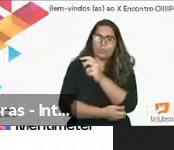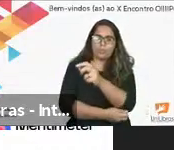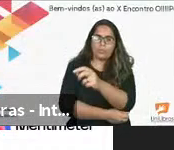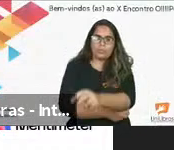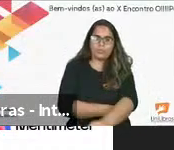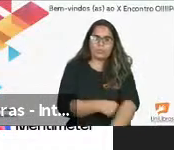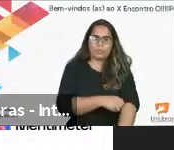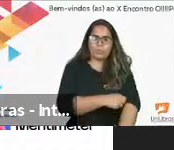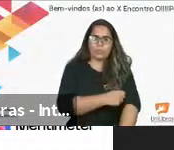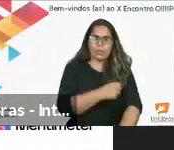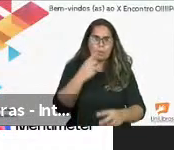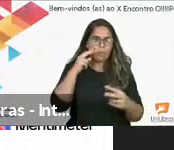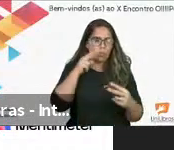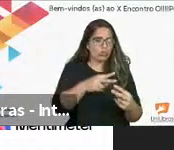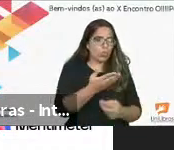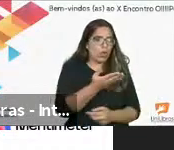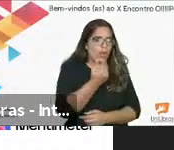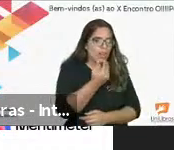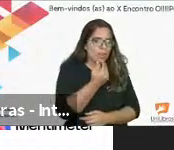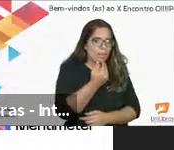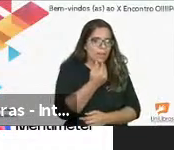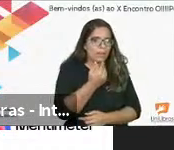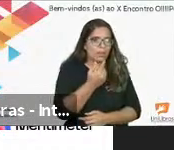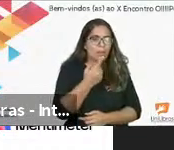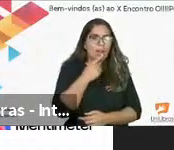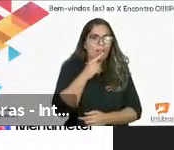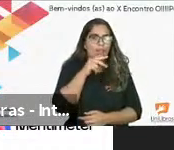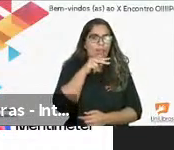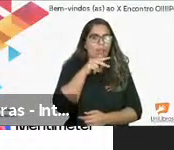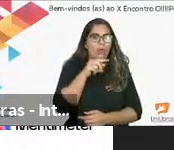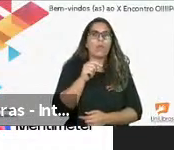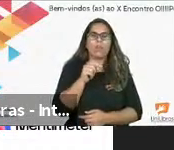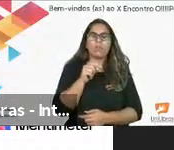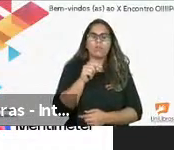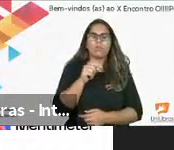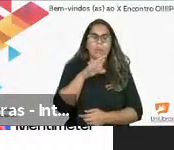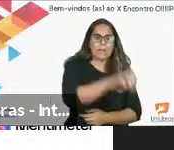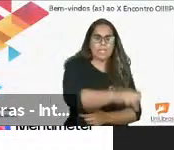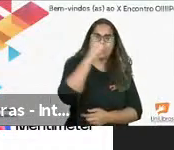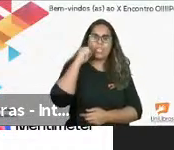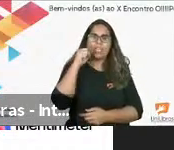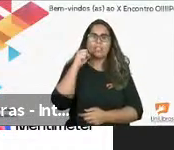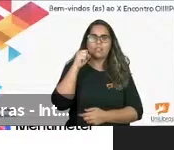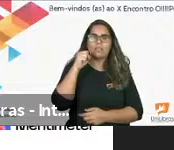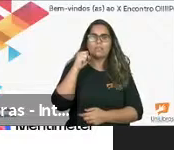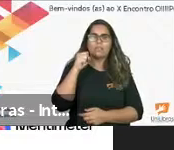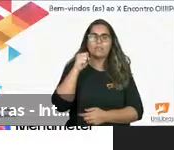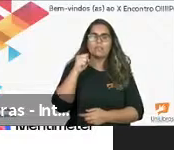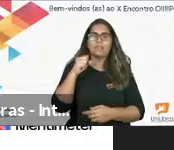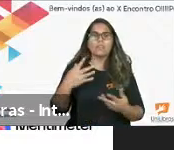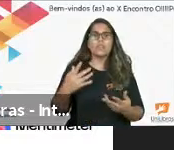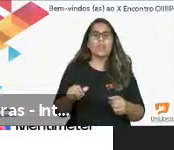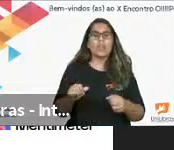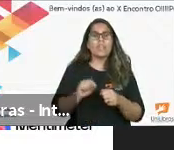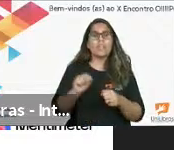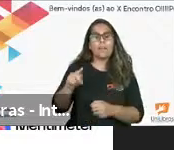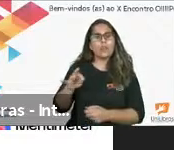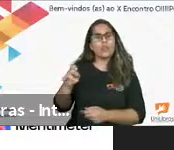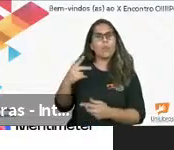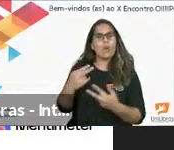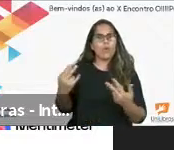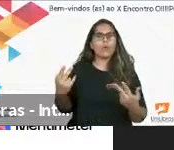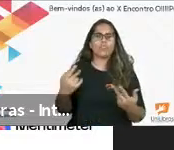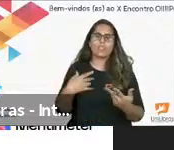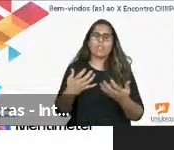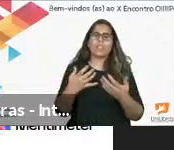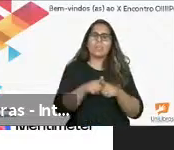um alimento, ela lança a língua e pega. Agora, ele fez, Maturana, uma coisa que eu queria também